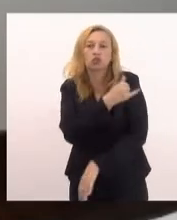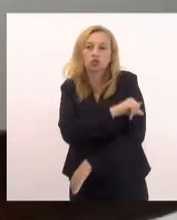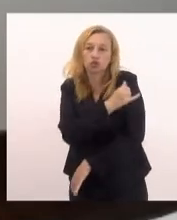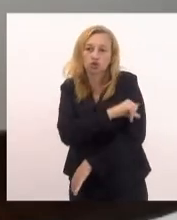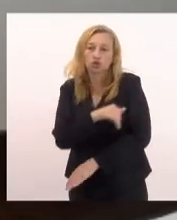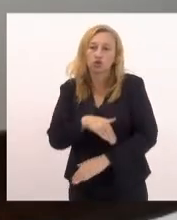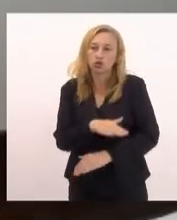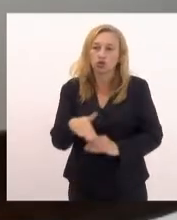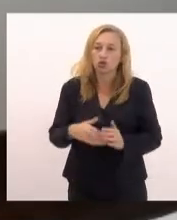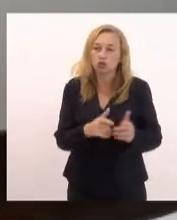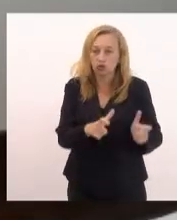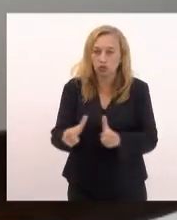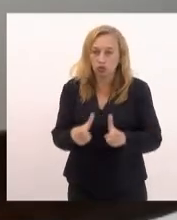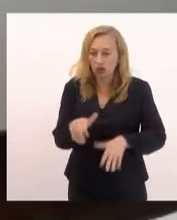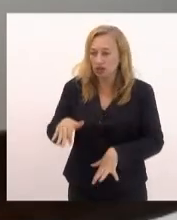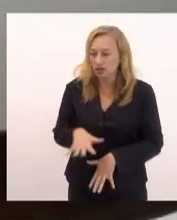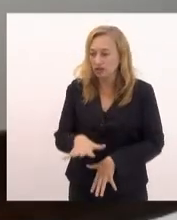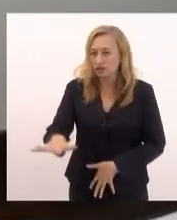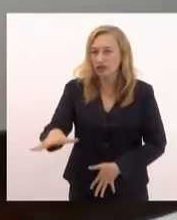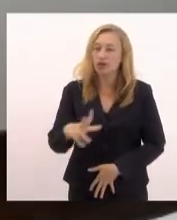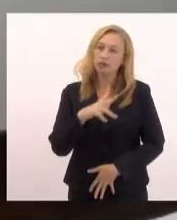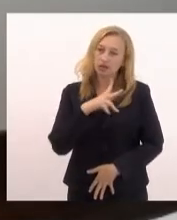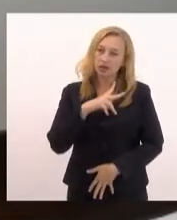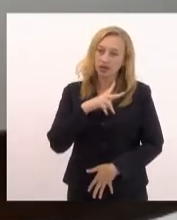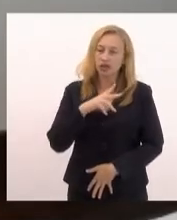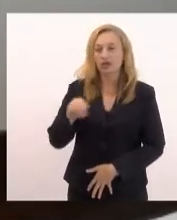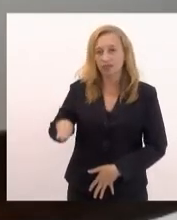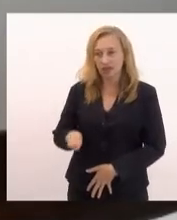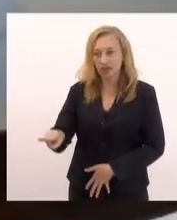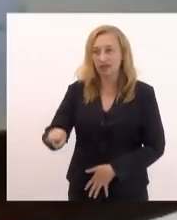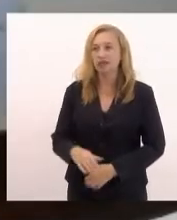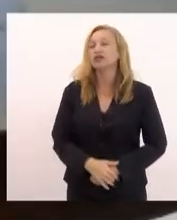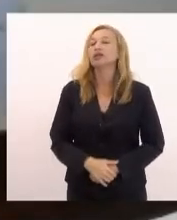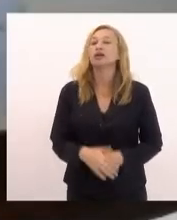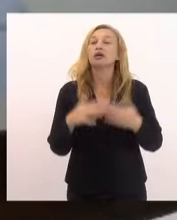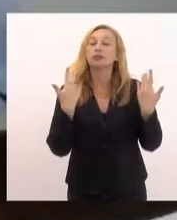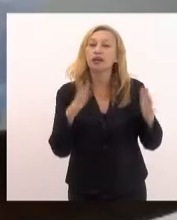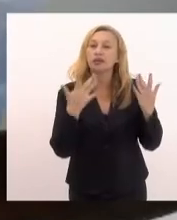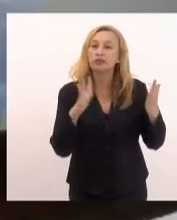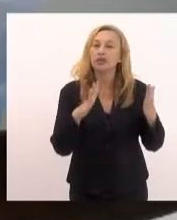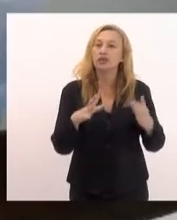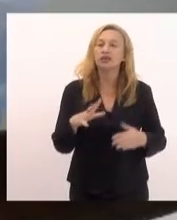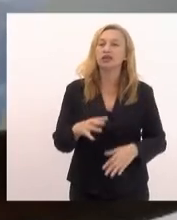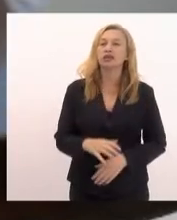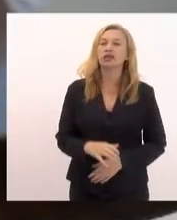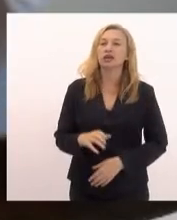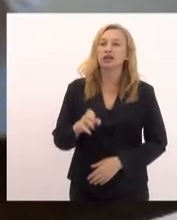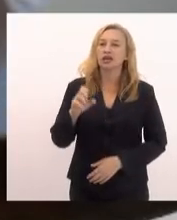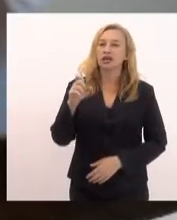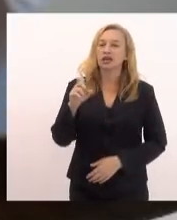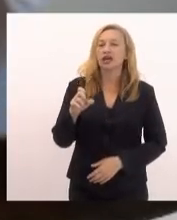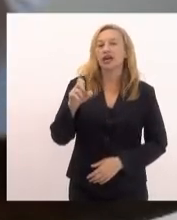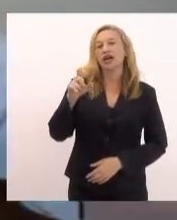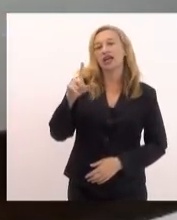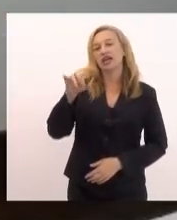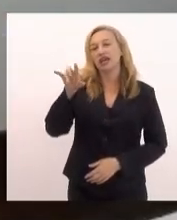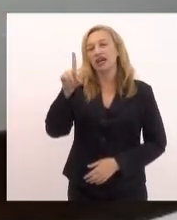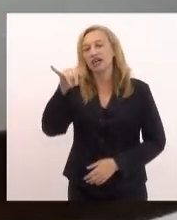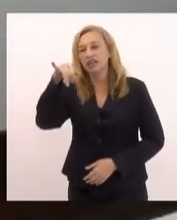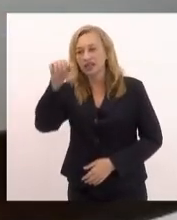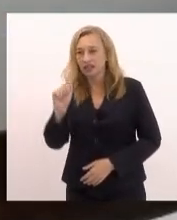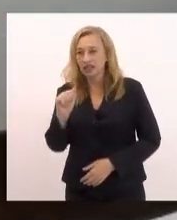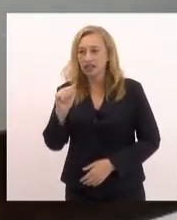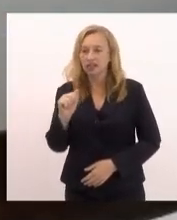sobre os territórios periféricos, em particular, notadamente sobre a Maré. Saúdo a figura da Eliana Souza, a quem admiro muitíssimo há muito